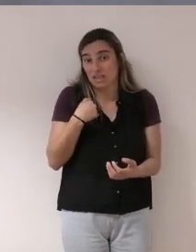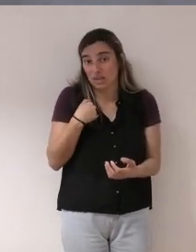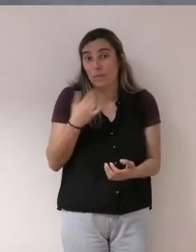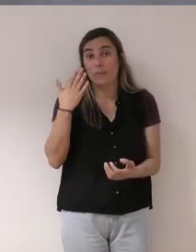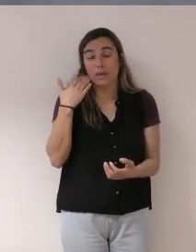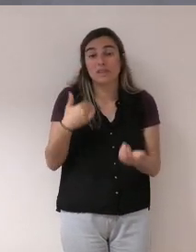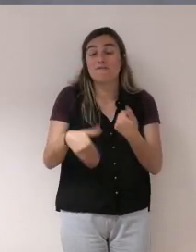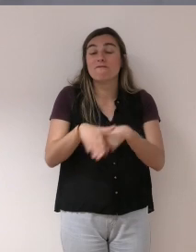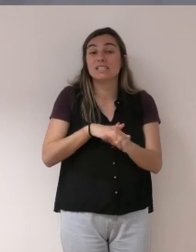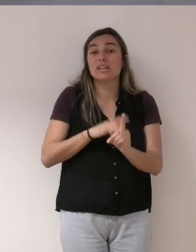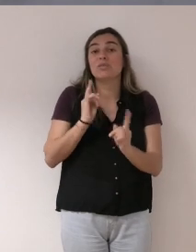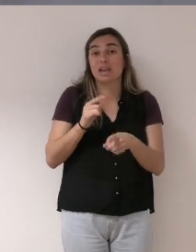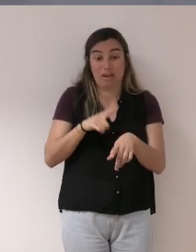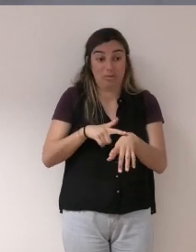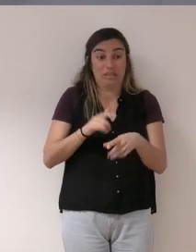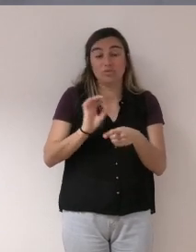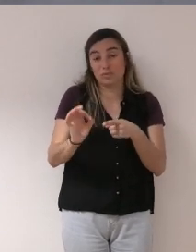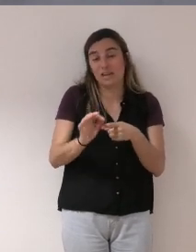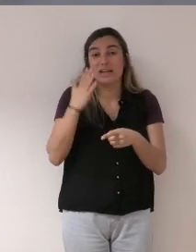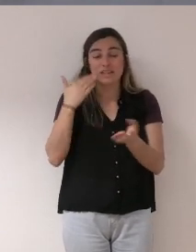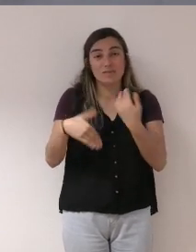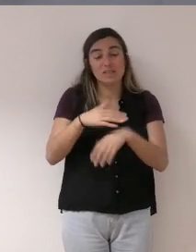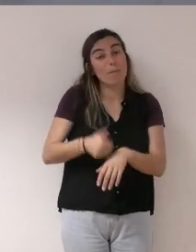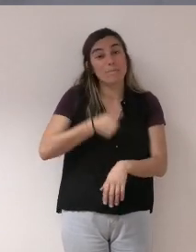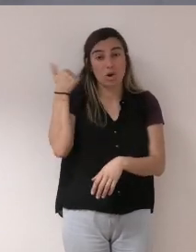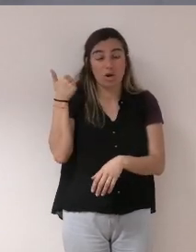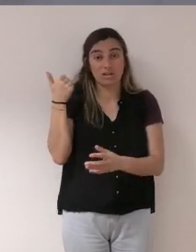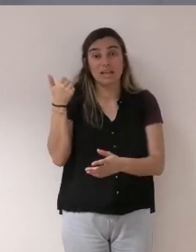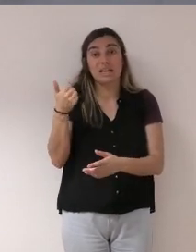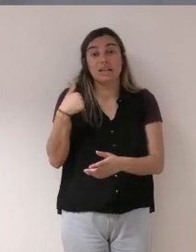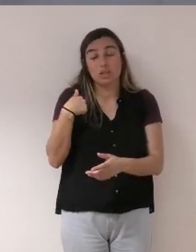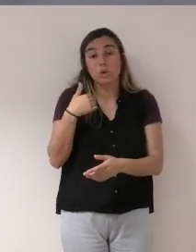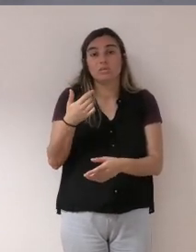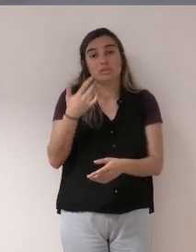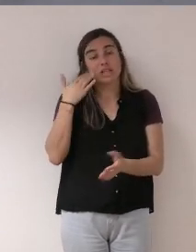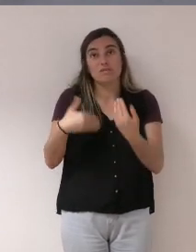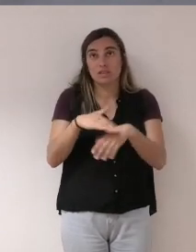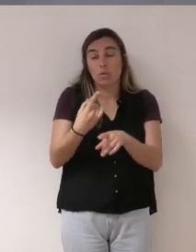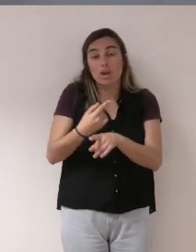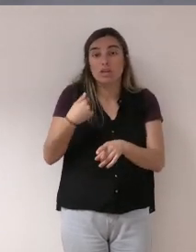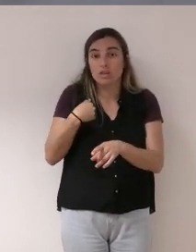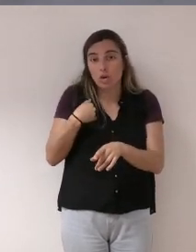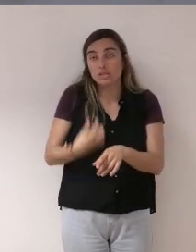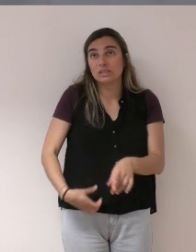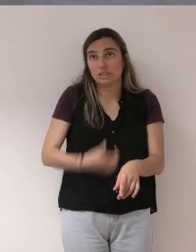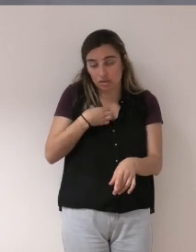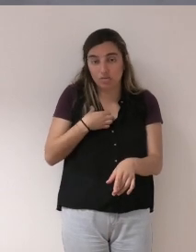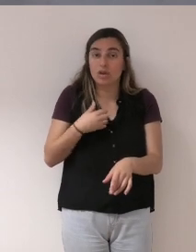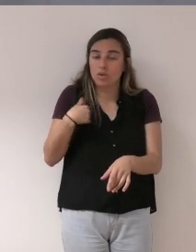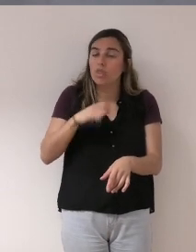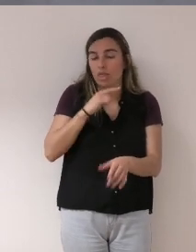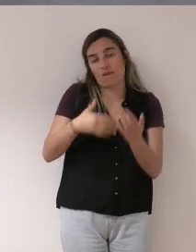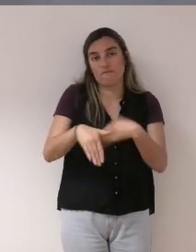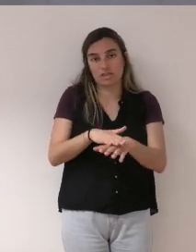fazer aquilo que é o melhor. E aquilo que é o melhor é sempre aquilo que eu sou capaz de fazer melhor. O que significa um trabalho